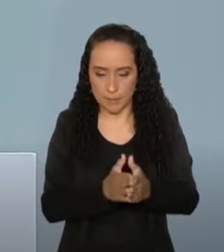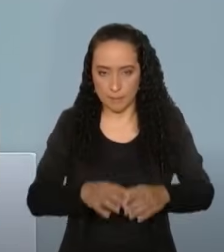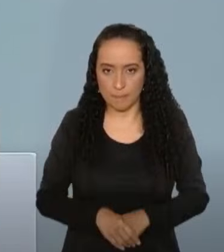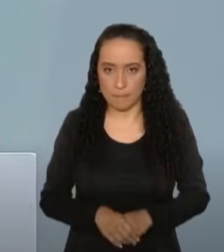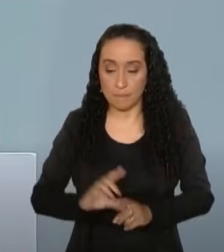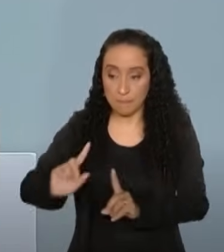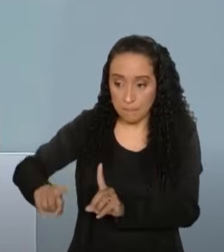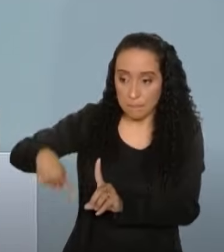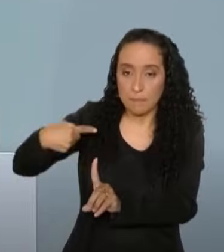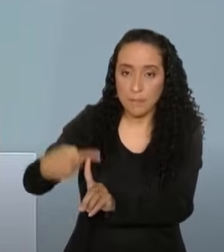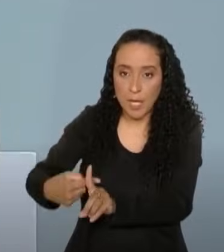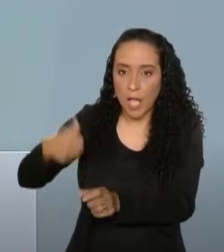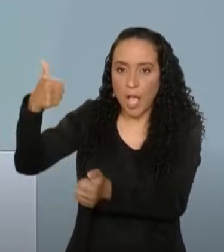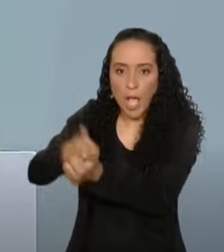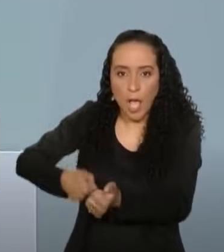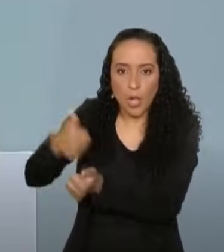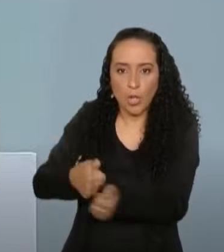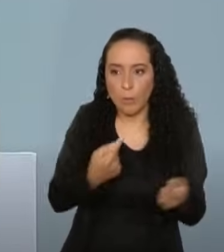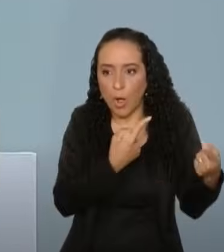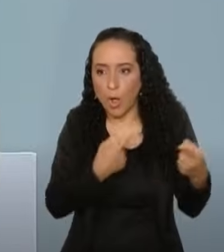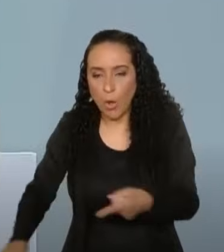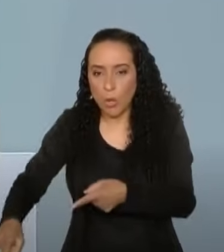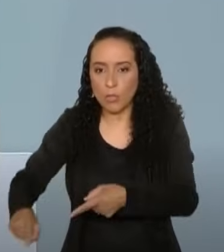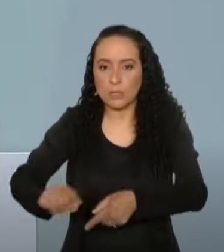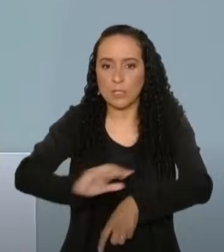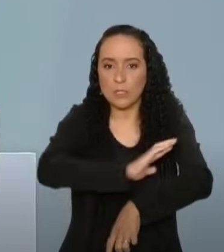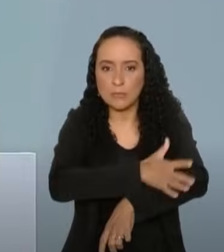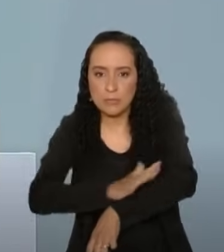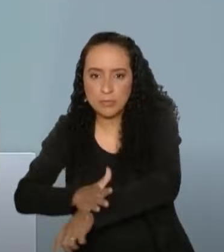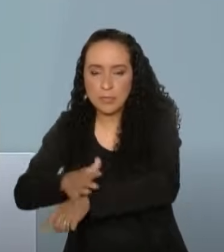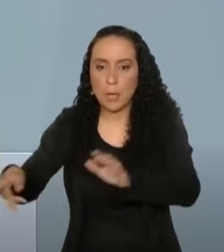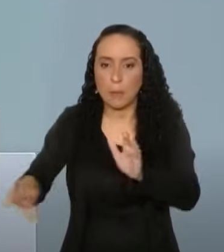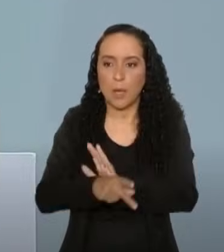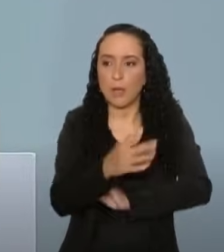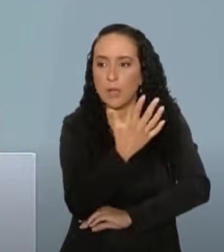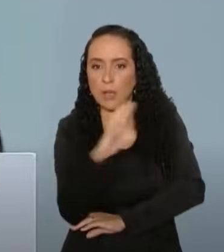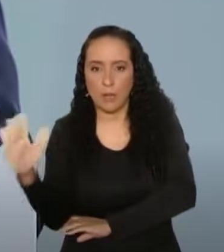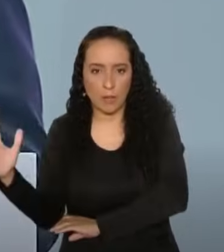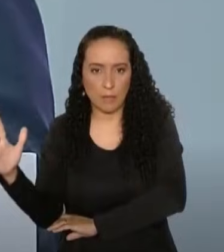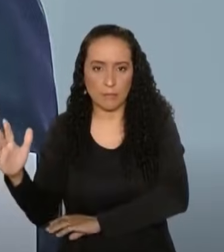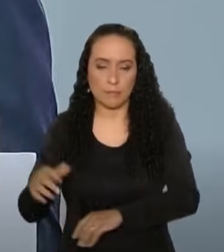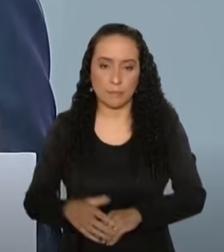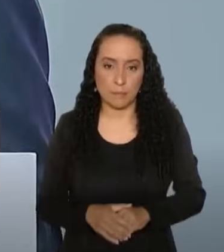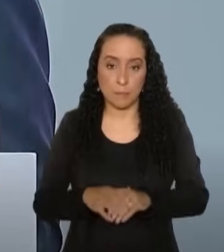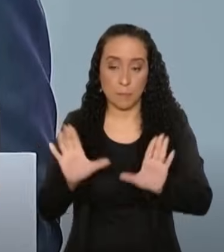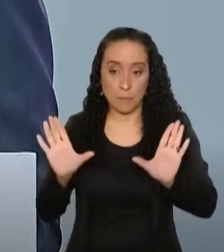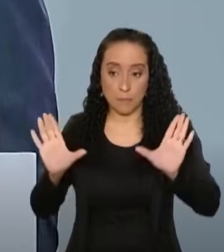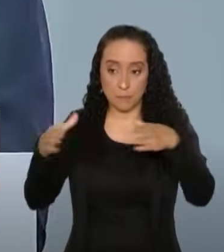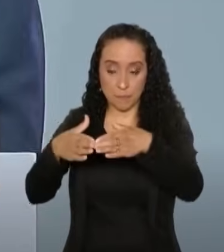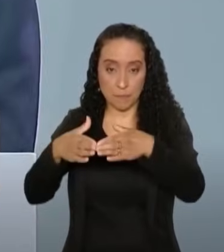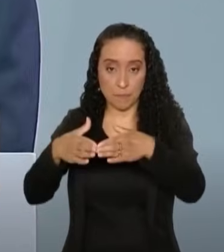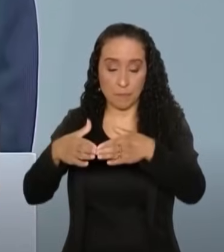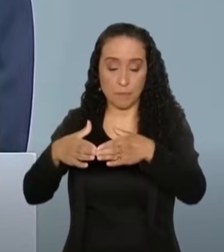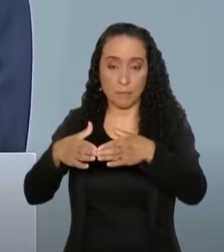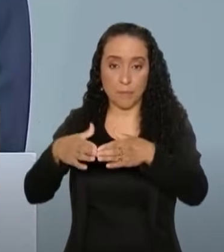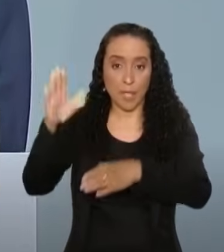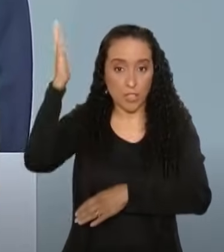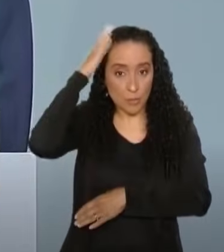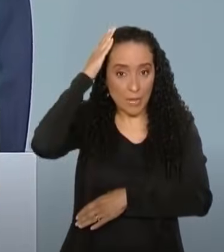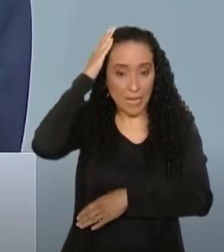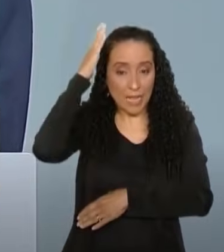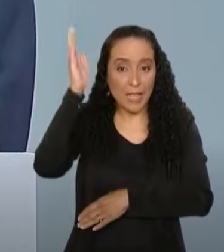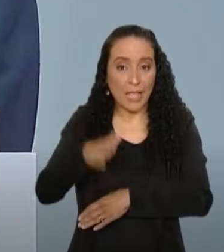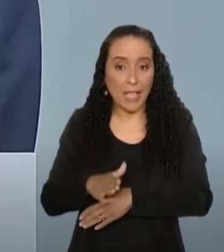E mais, é a luta contra o racismo ambiental. A Cúpula de Belém foi o ponto